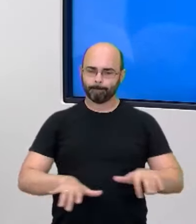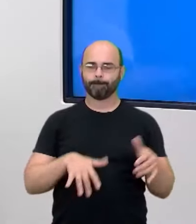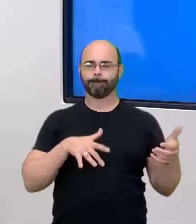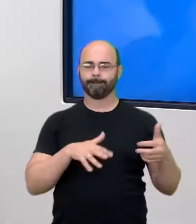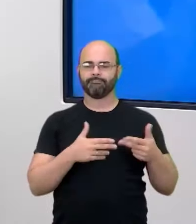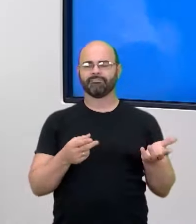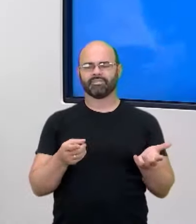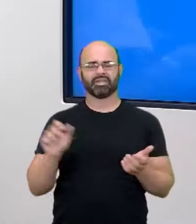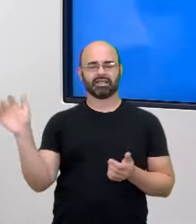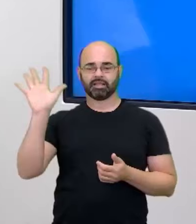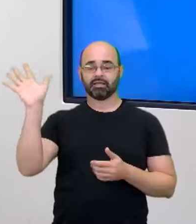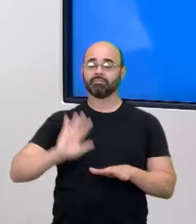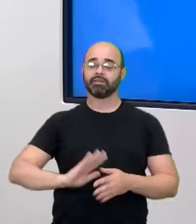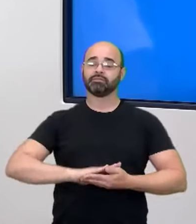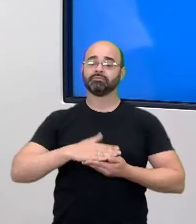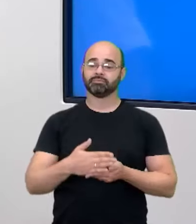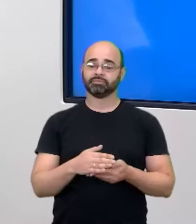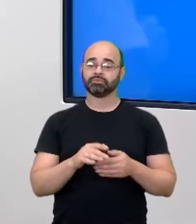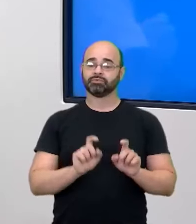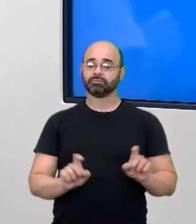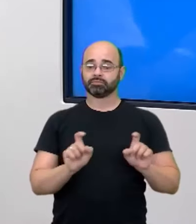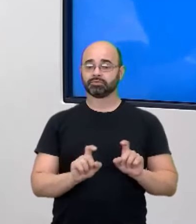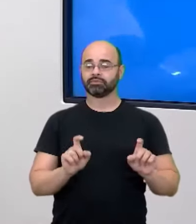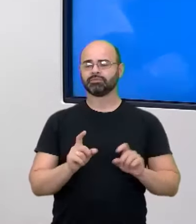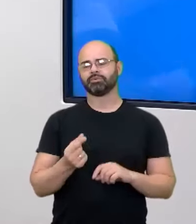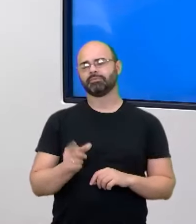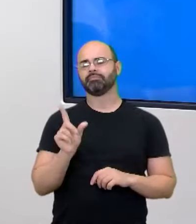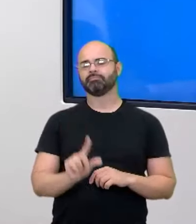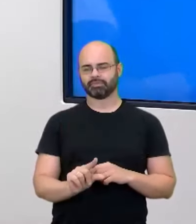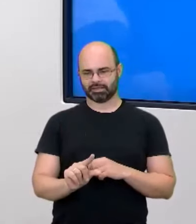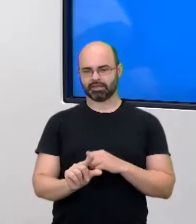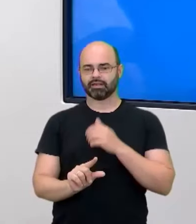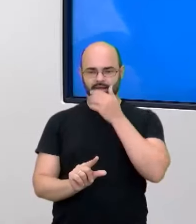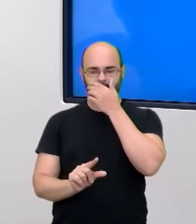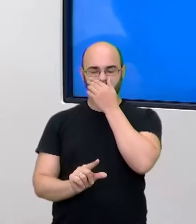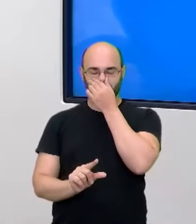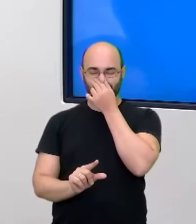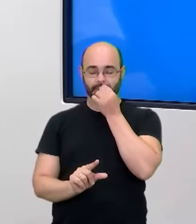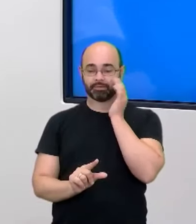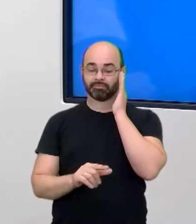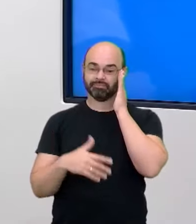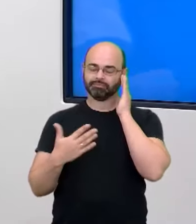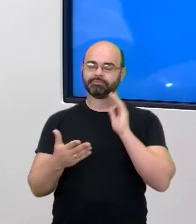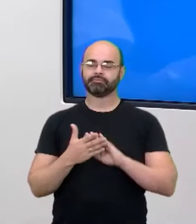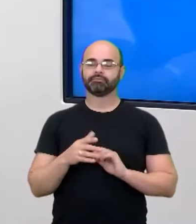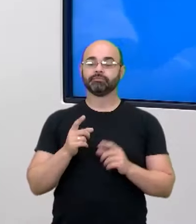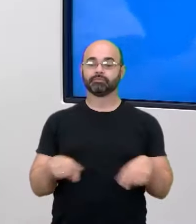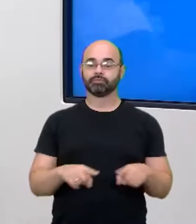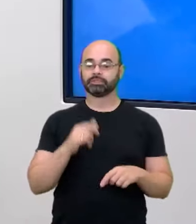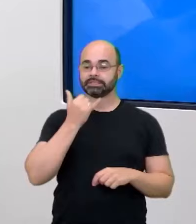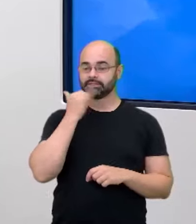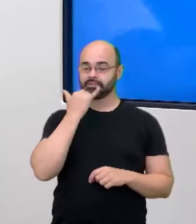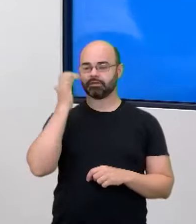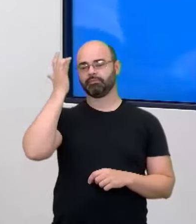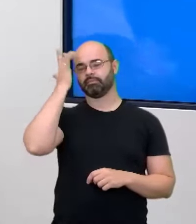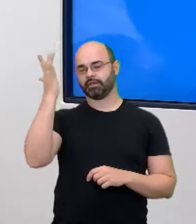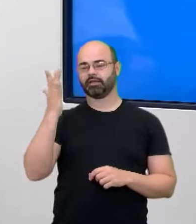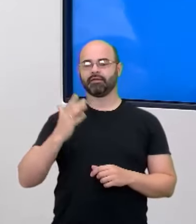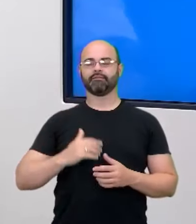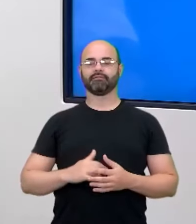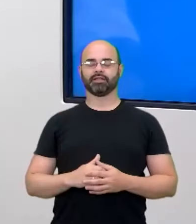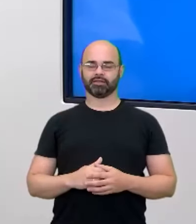do computador muitas vezes é menor do que alguns tipos de instrumentos. Então é mais fácil você fazer música eletrônica